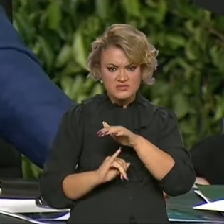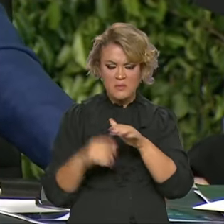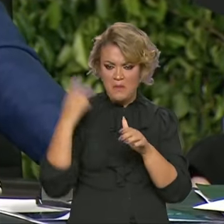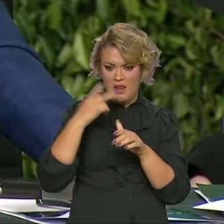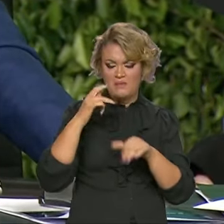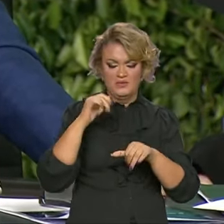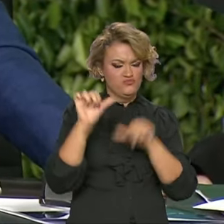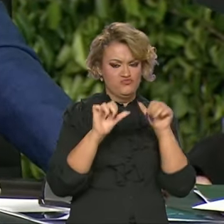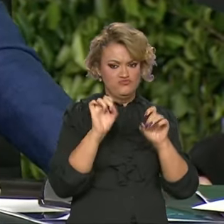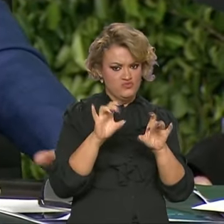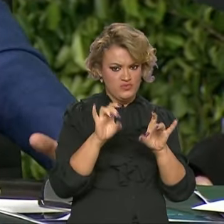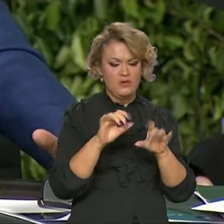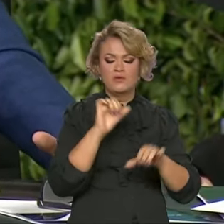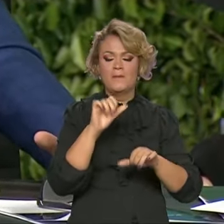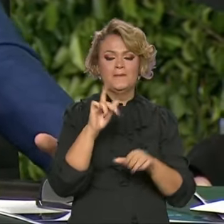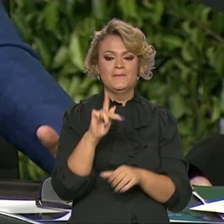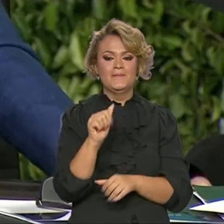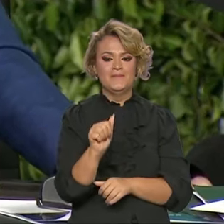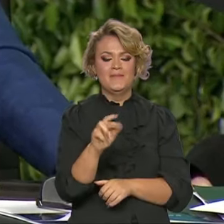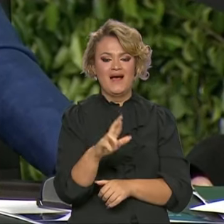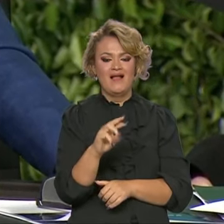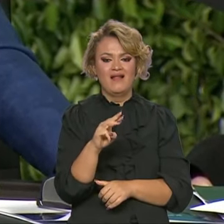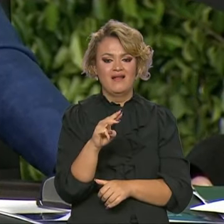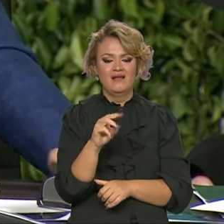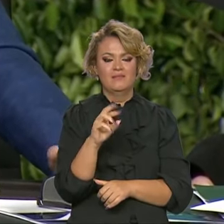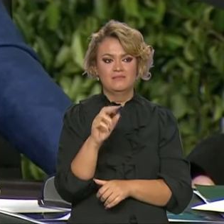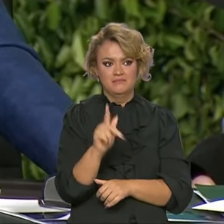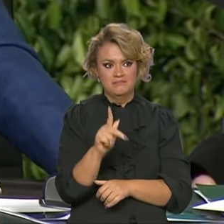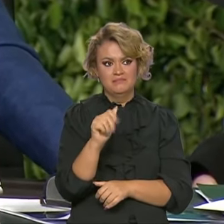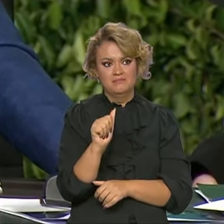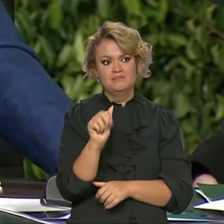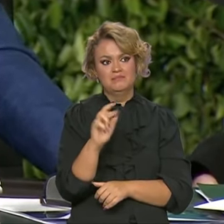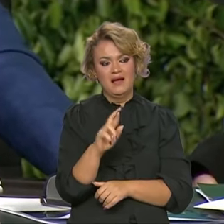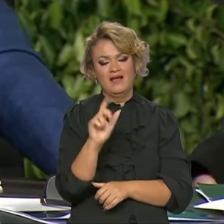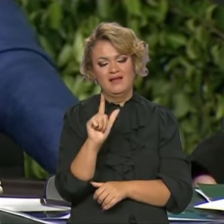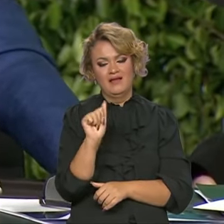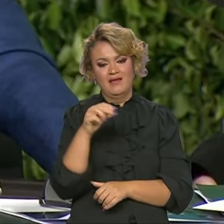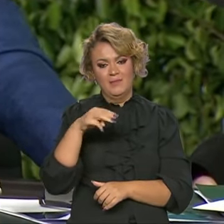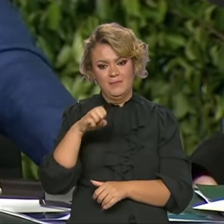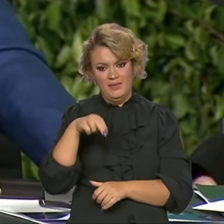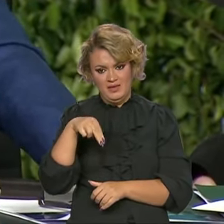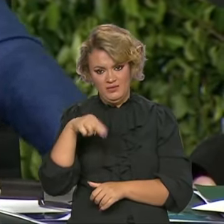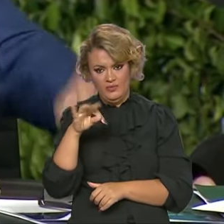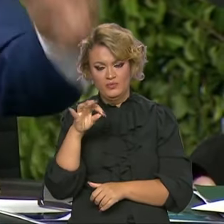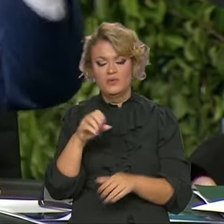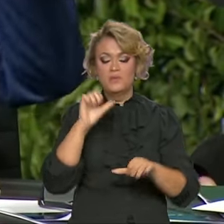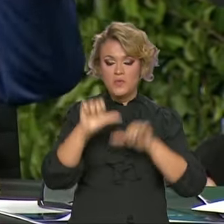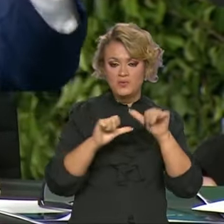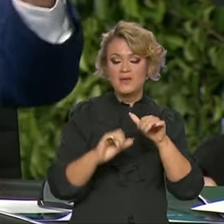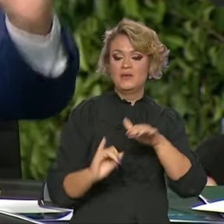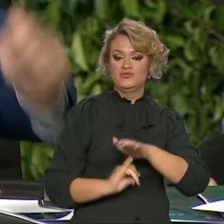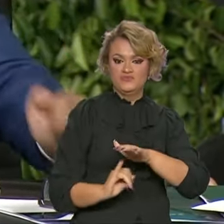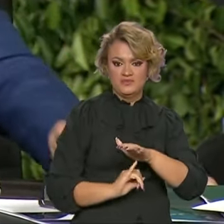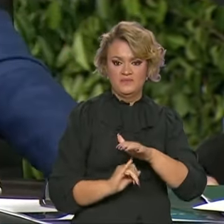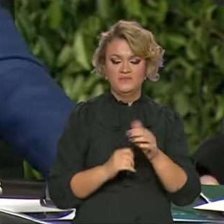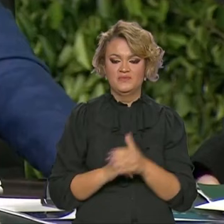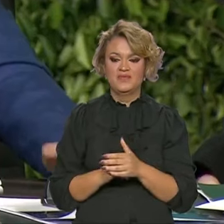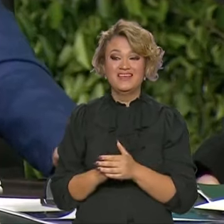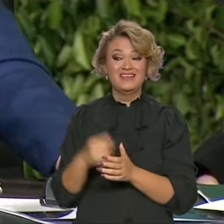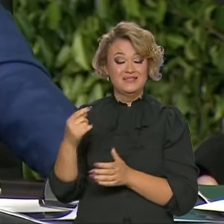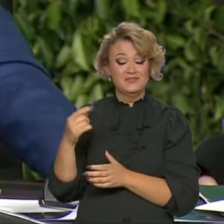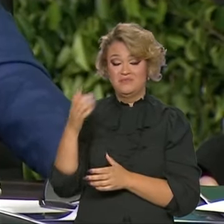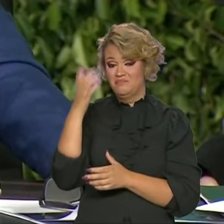parlamento, antes, para a gente juntar o colegiado, não era uma tarefa fácil. Depois que o presidente Lula